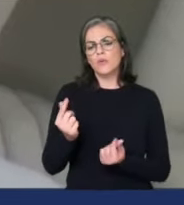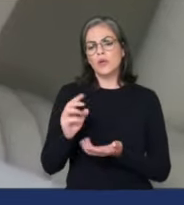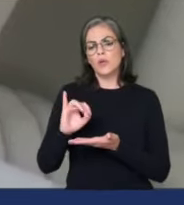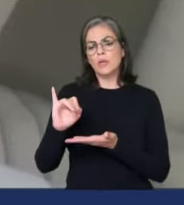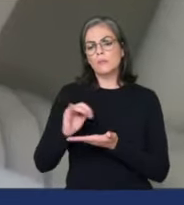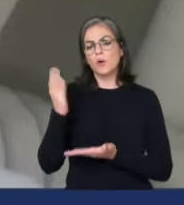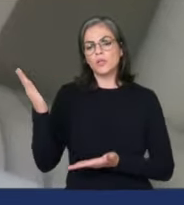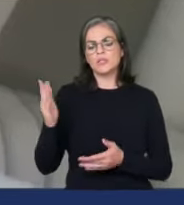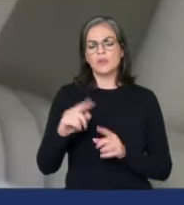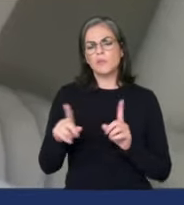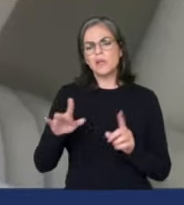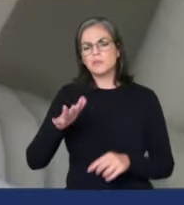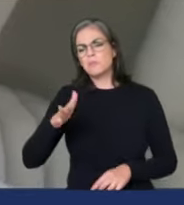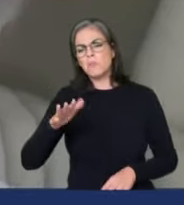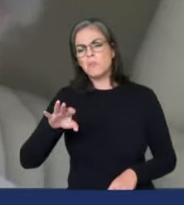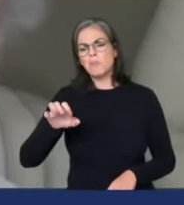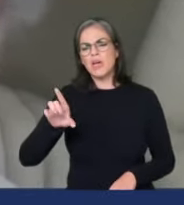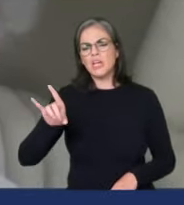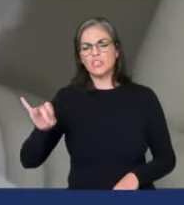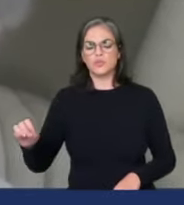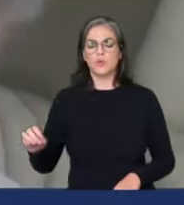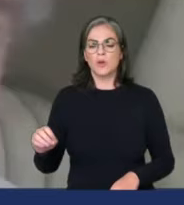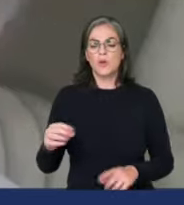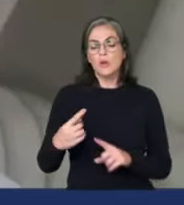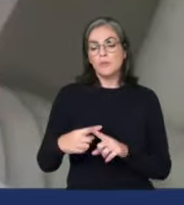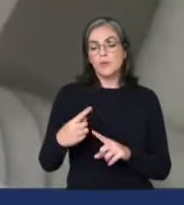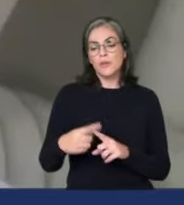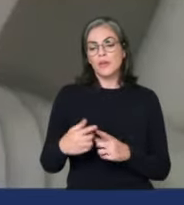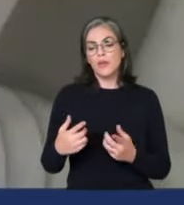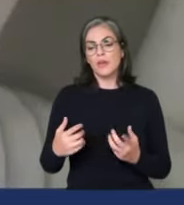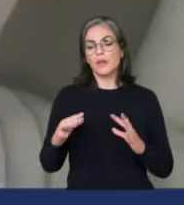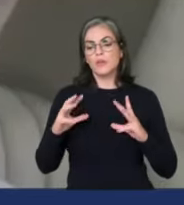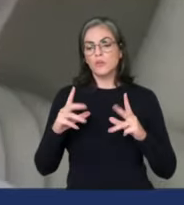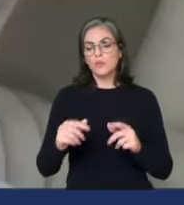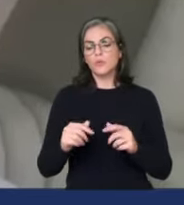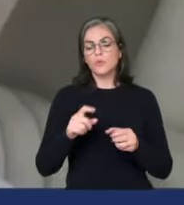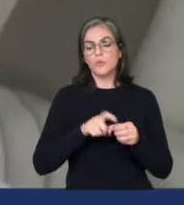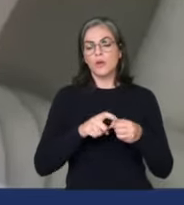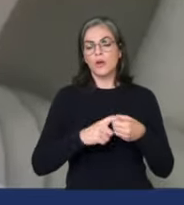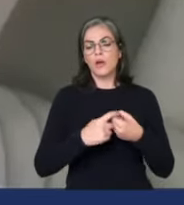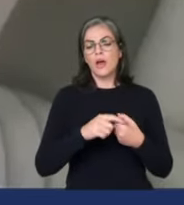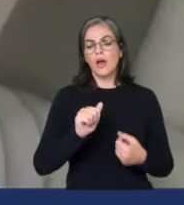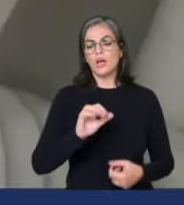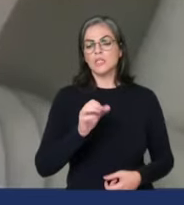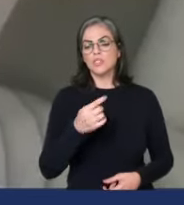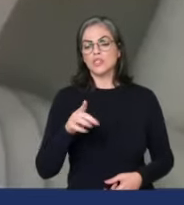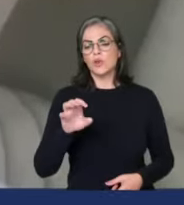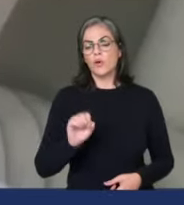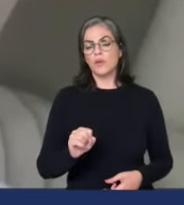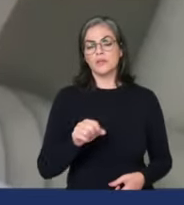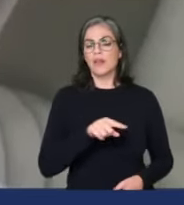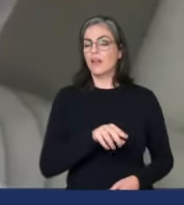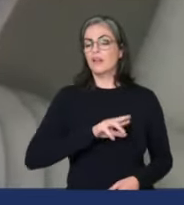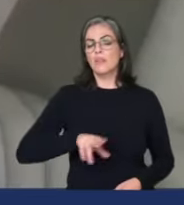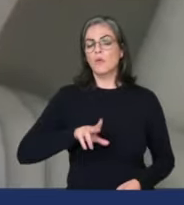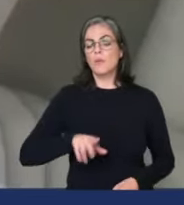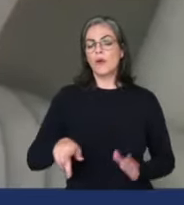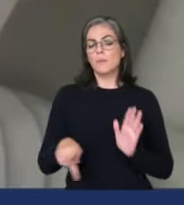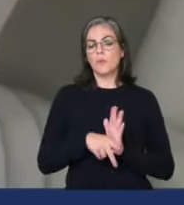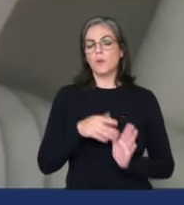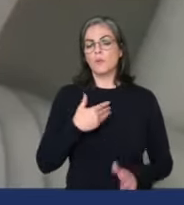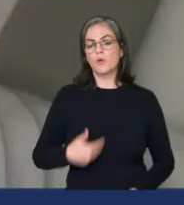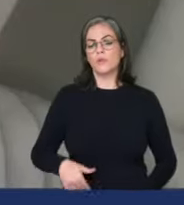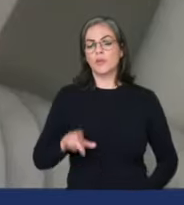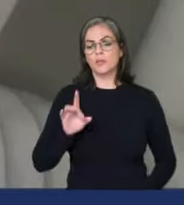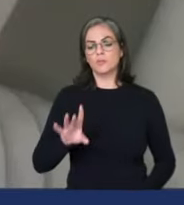com o mercado, por causa da estrutura acionária que ela tem. Ela não é empresa pública, ela não tem a missão